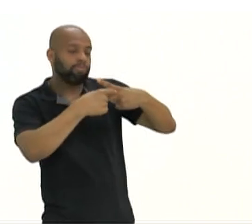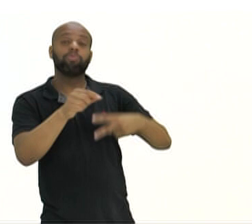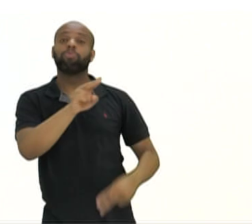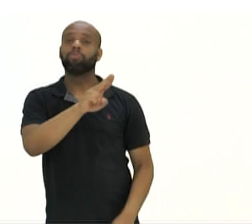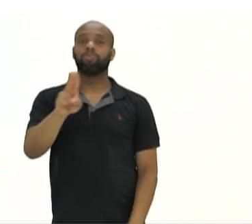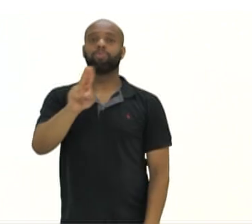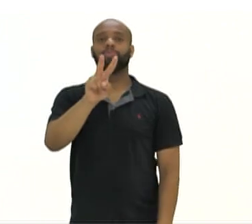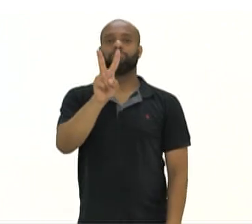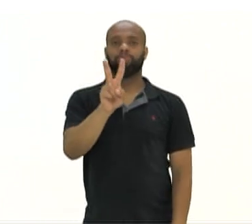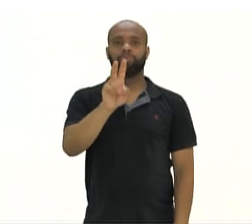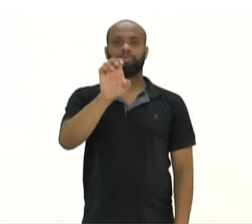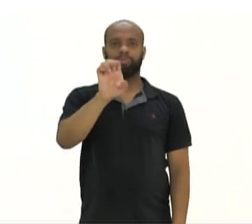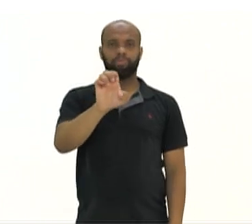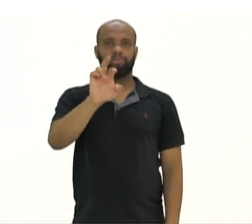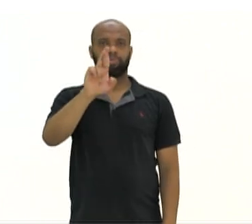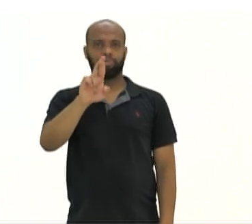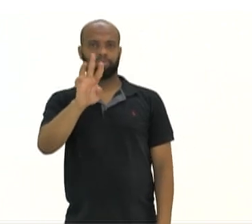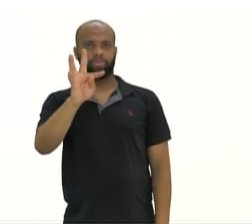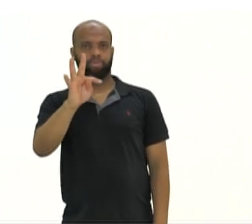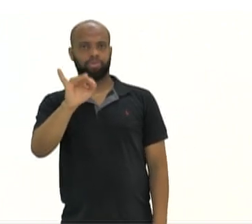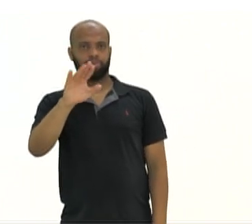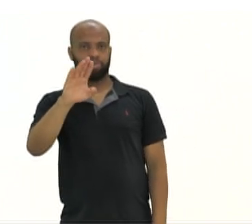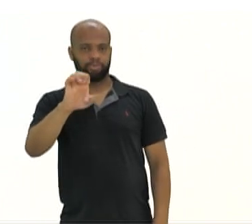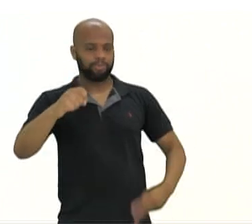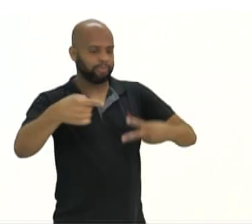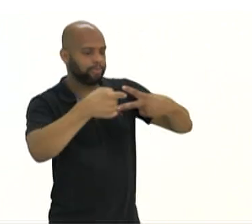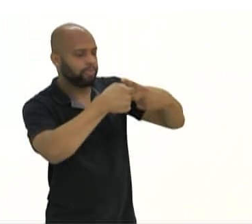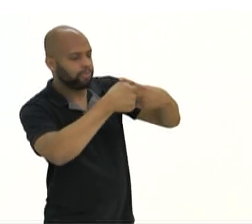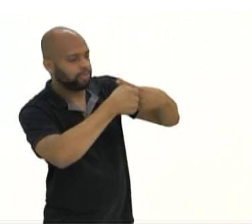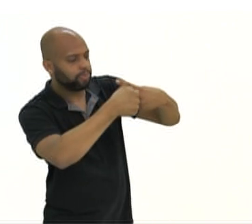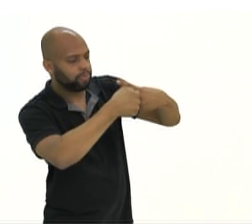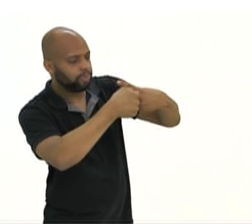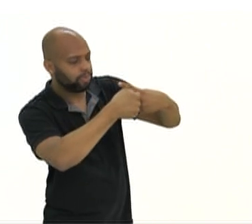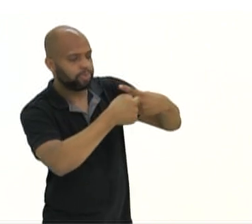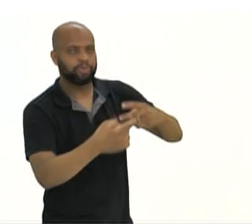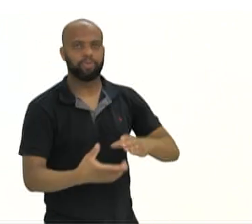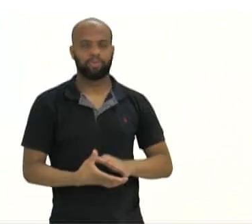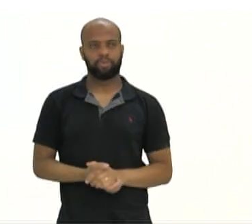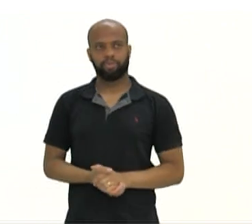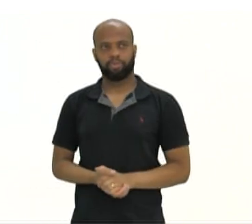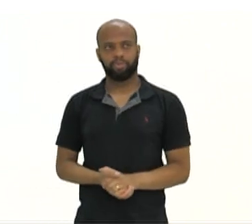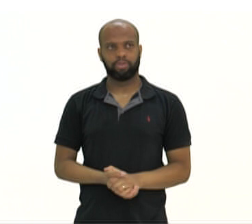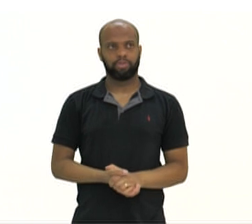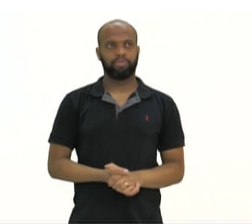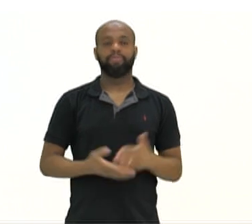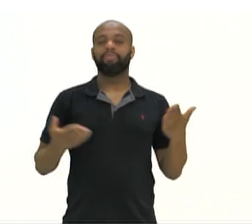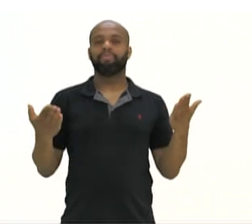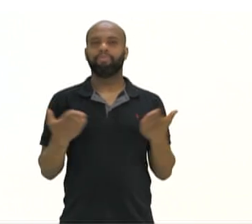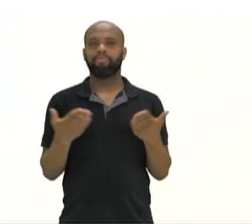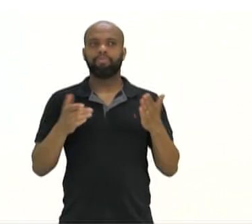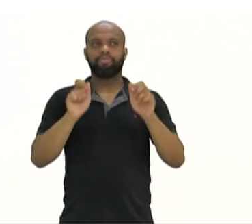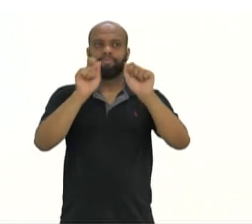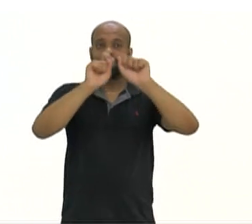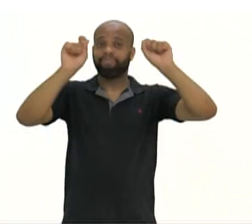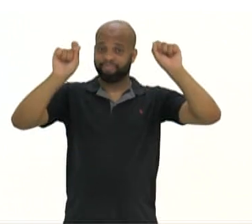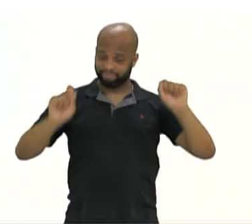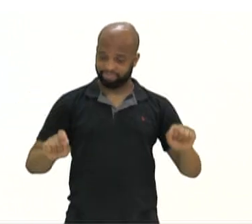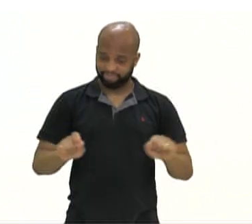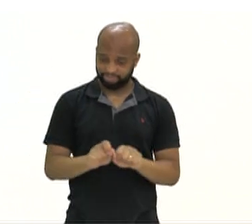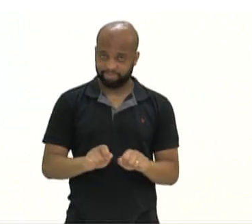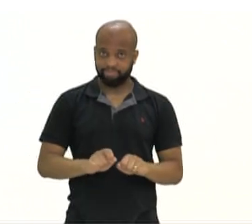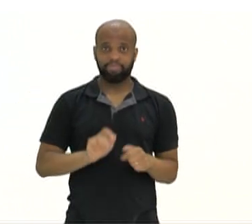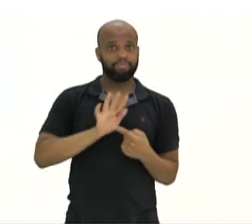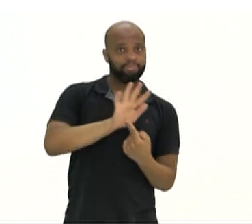ó, é onde se encontram duas arestas, tá? Isso se chama vértice. Vamos falar da área delas? Nós falamos